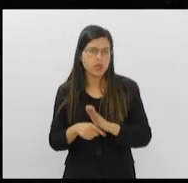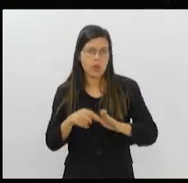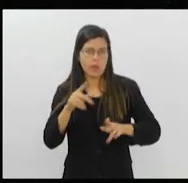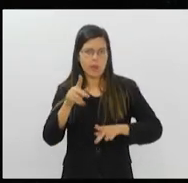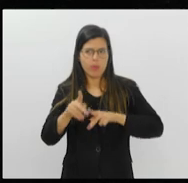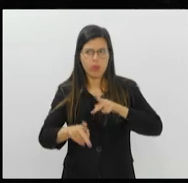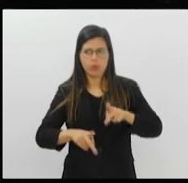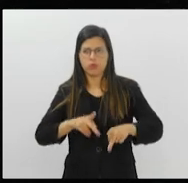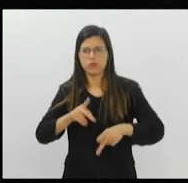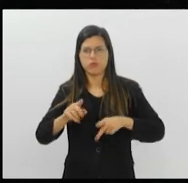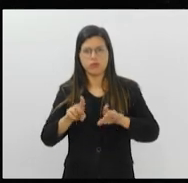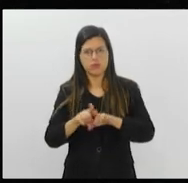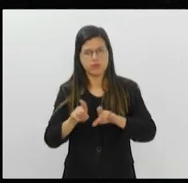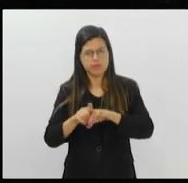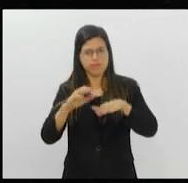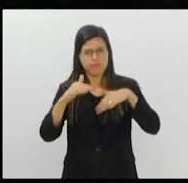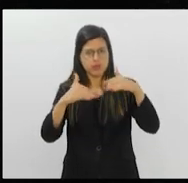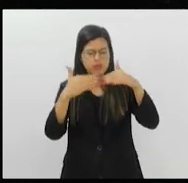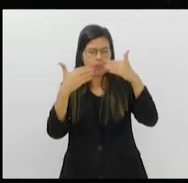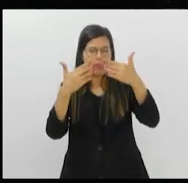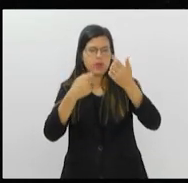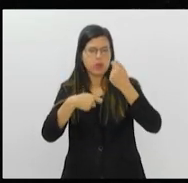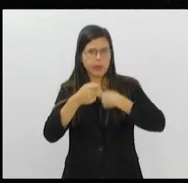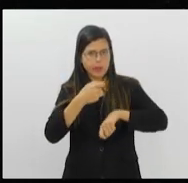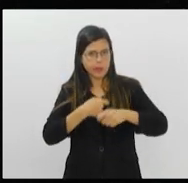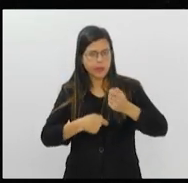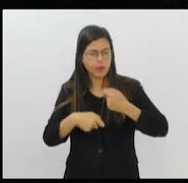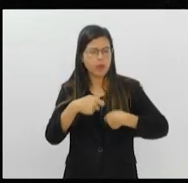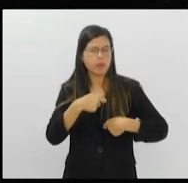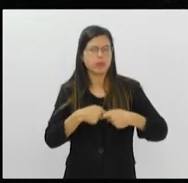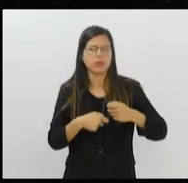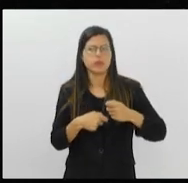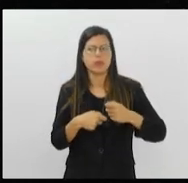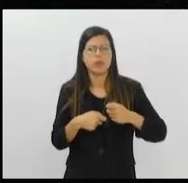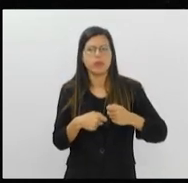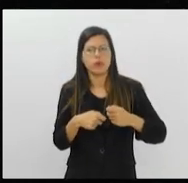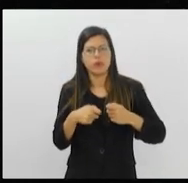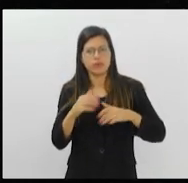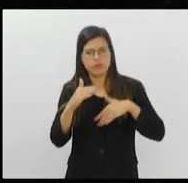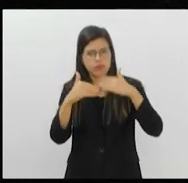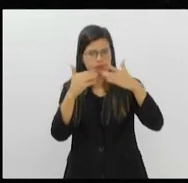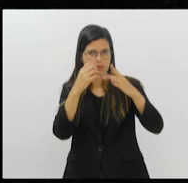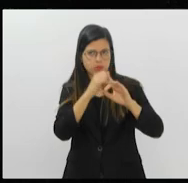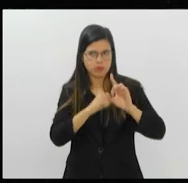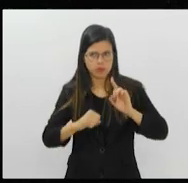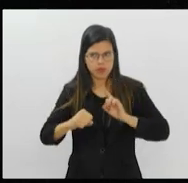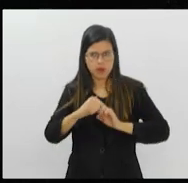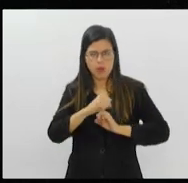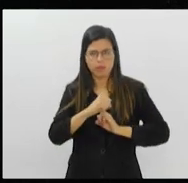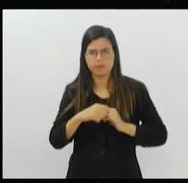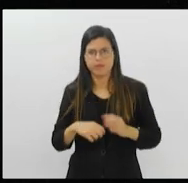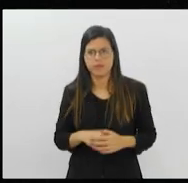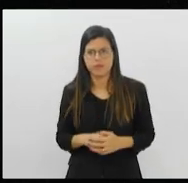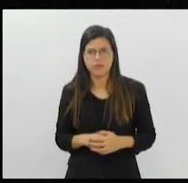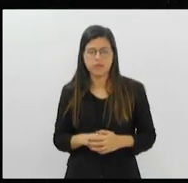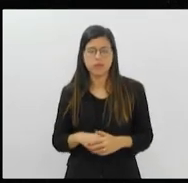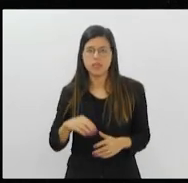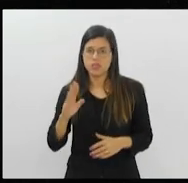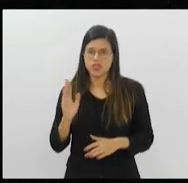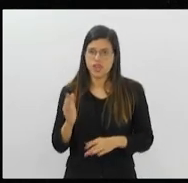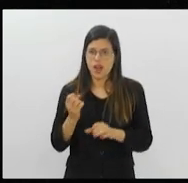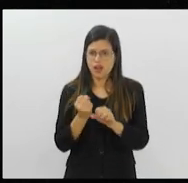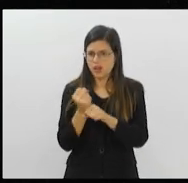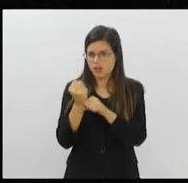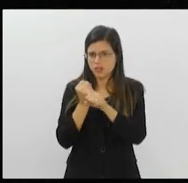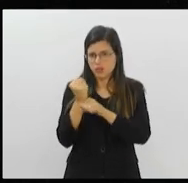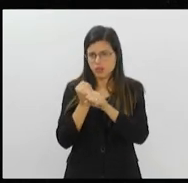desenvolvimento econômico, a bem do desenvolvimento social. Há décadas